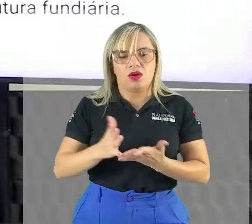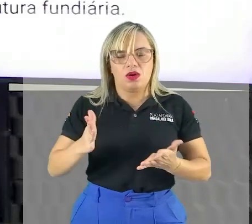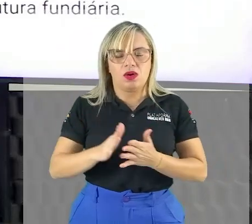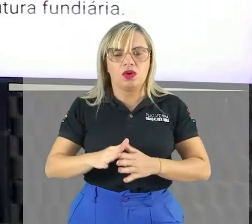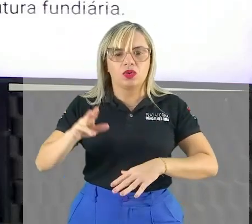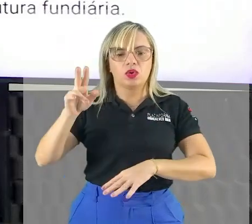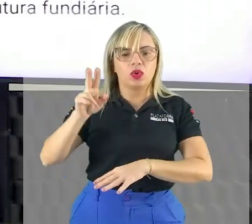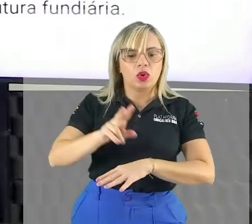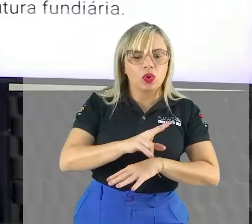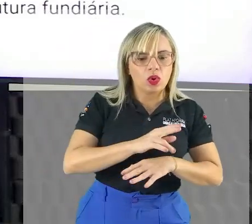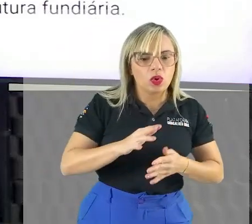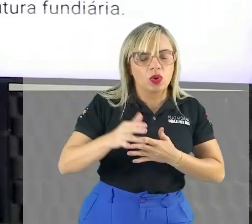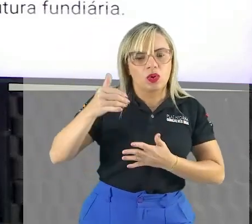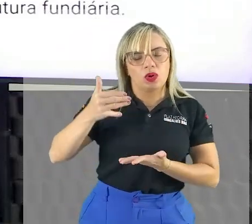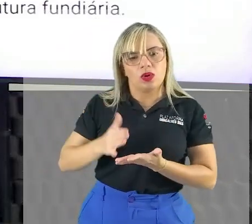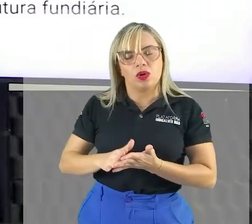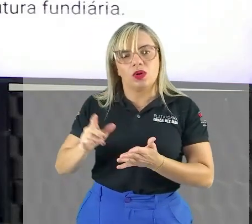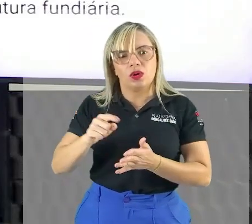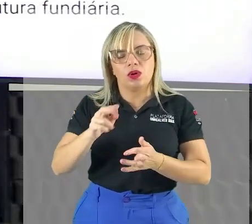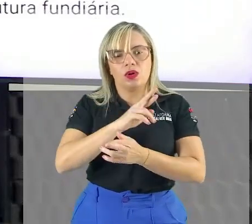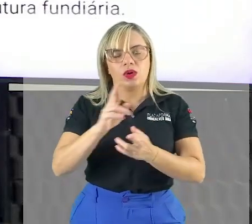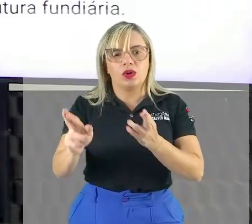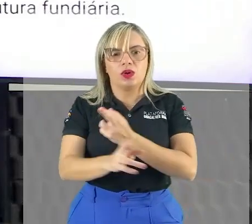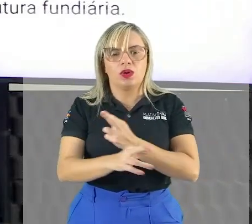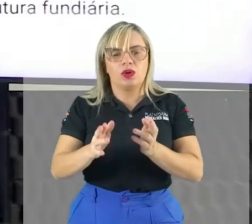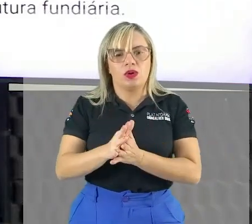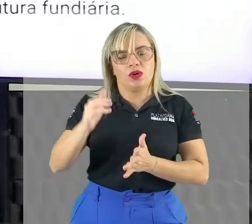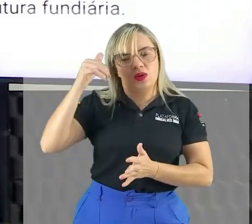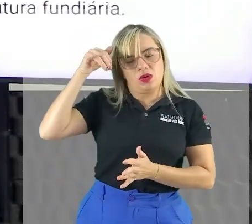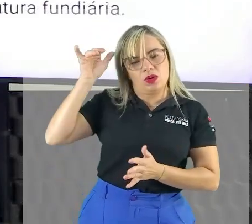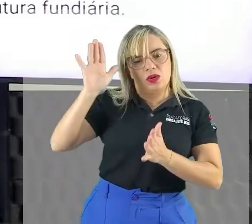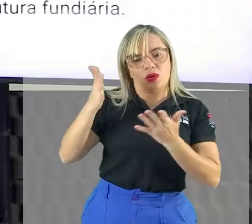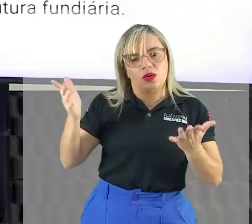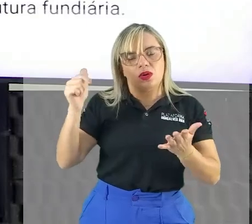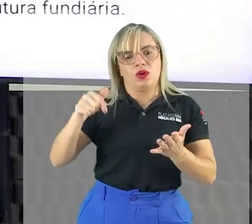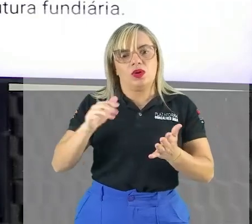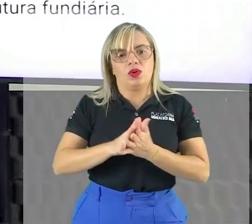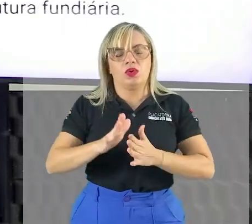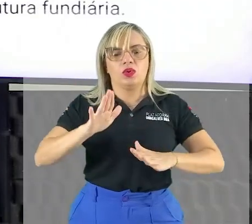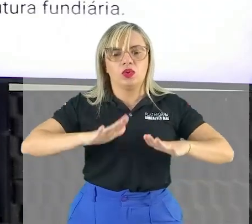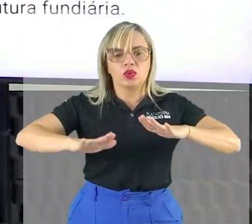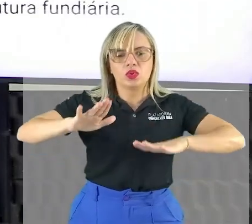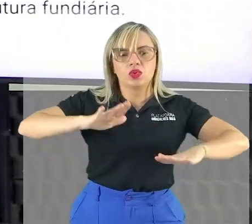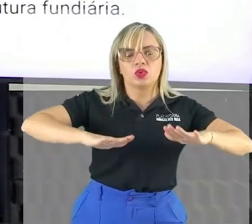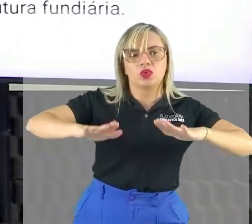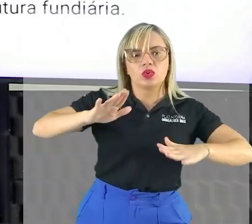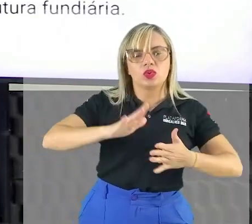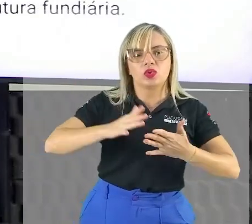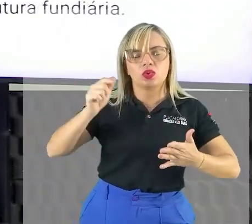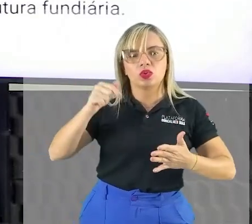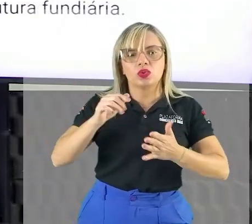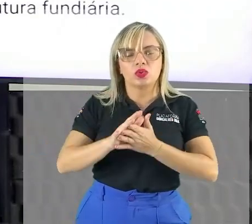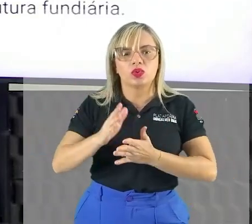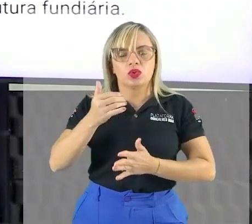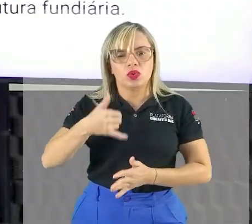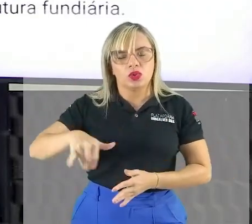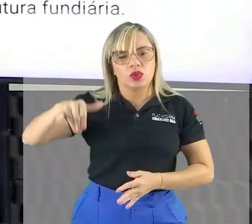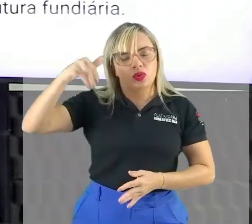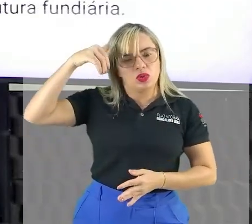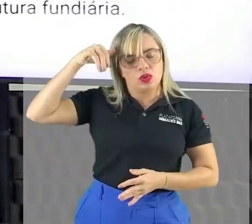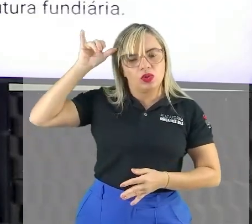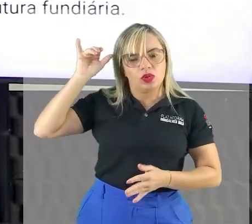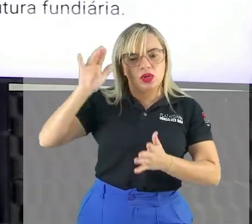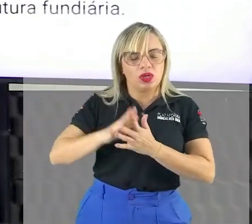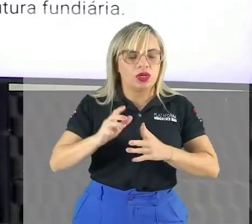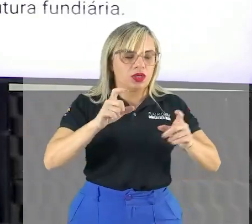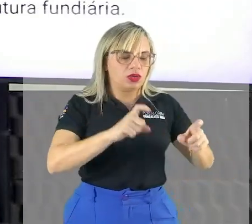ou seja, as questões relacionadas da questão aqui sobre a criação de animais, mas também sobre